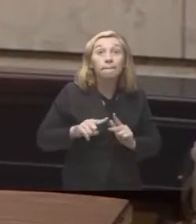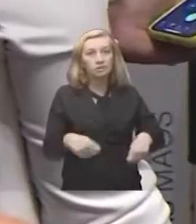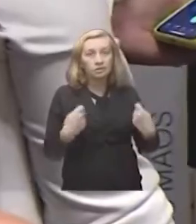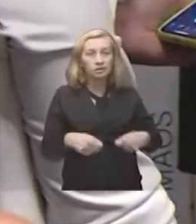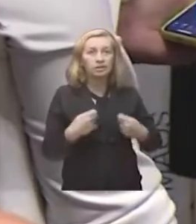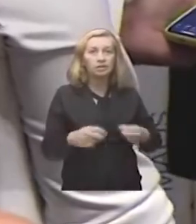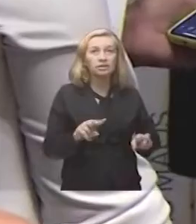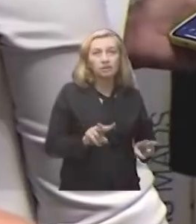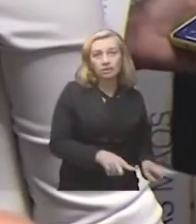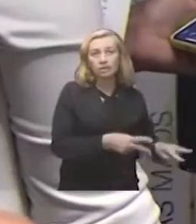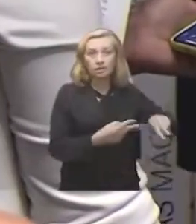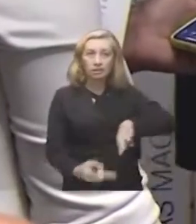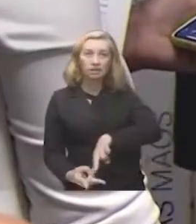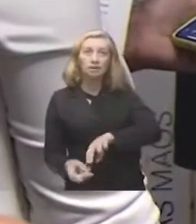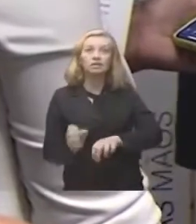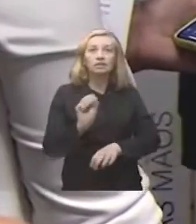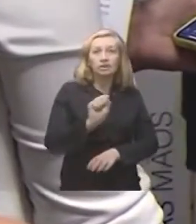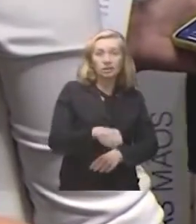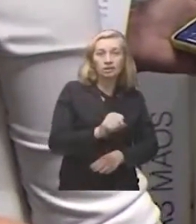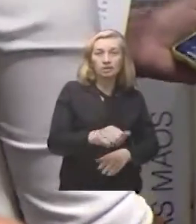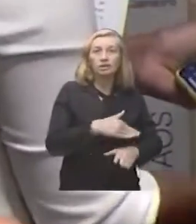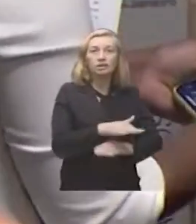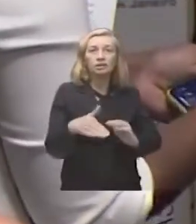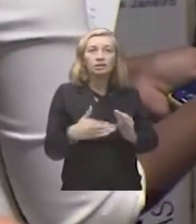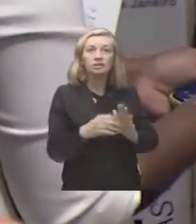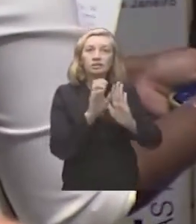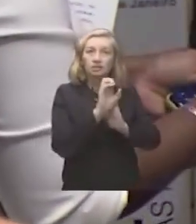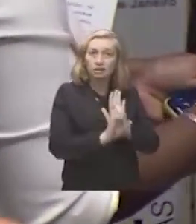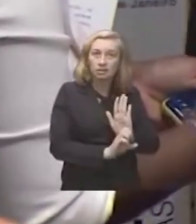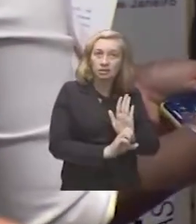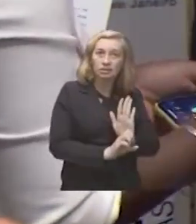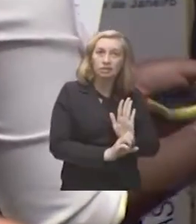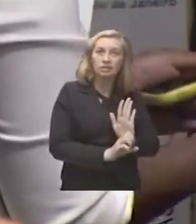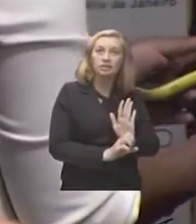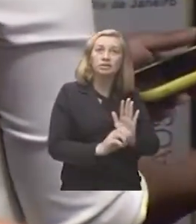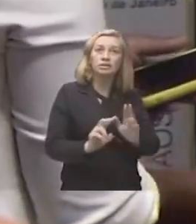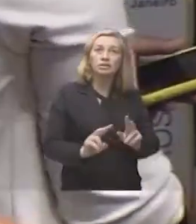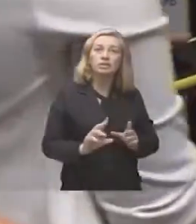normas de funcionamento do Programa Municipal das Casas Ancestrais.